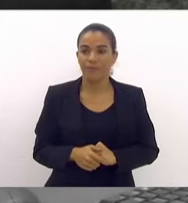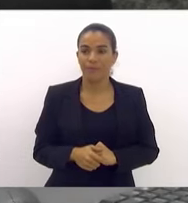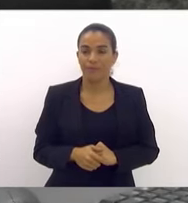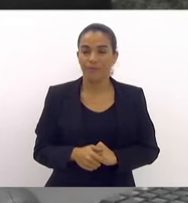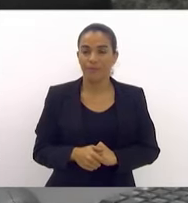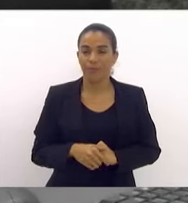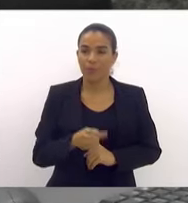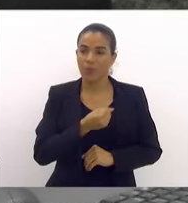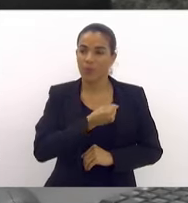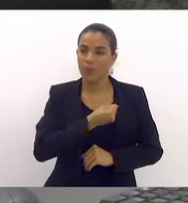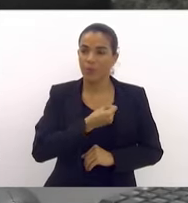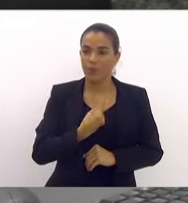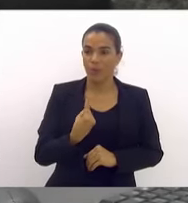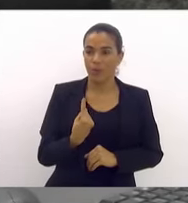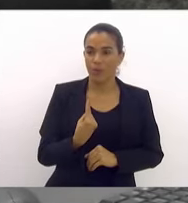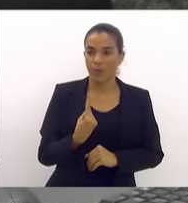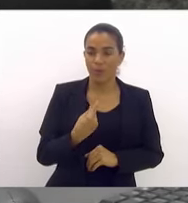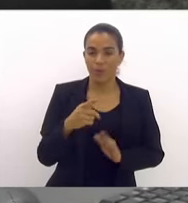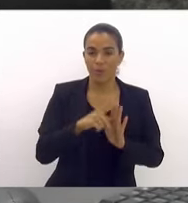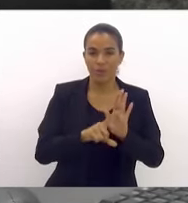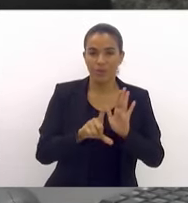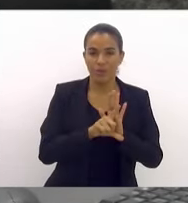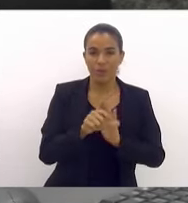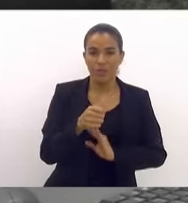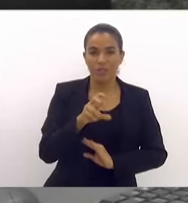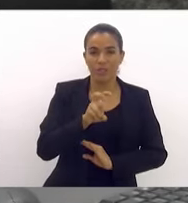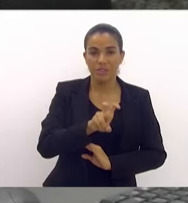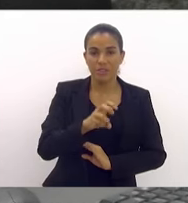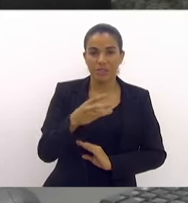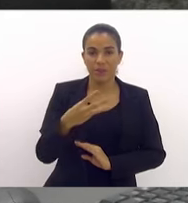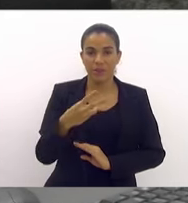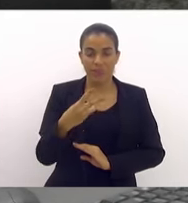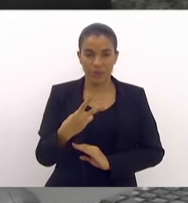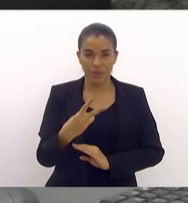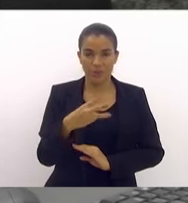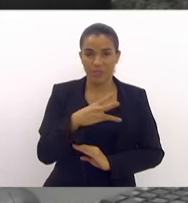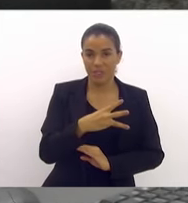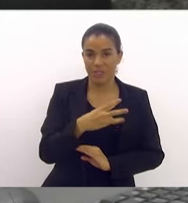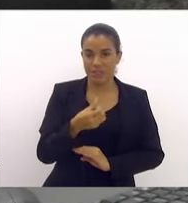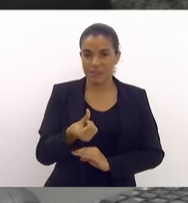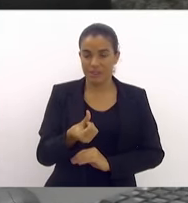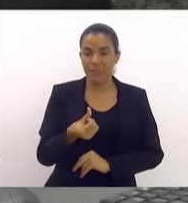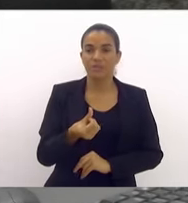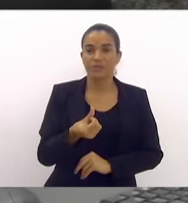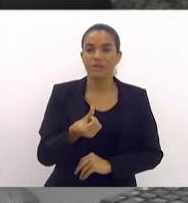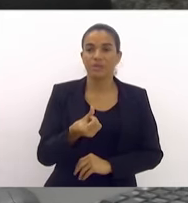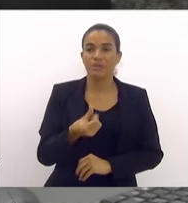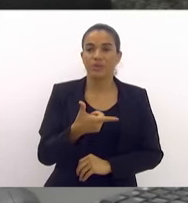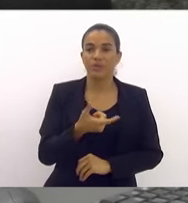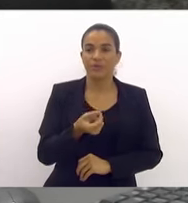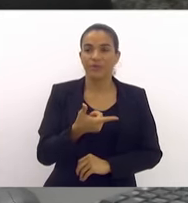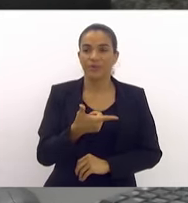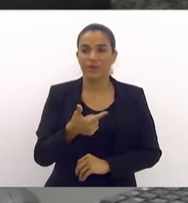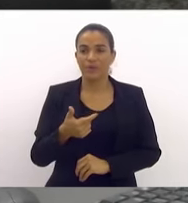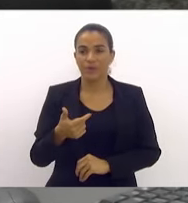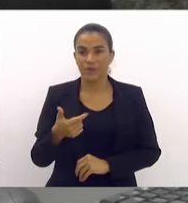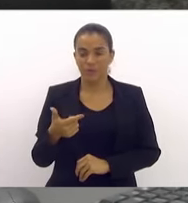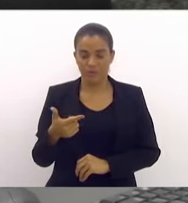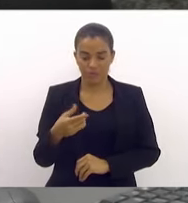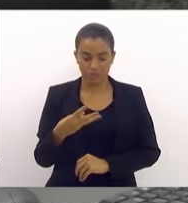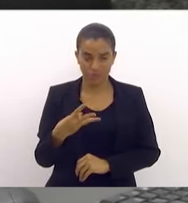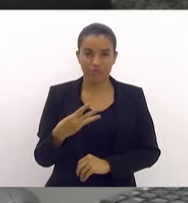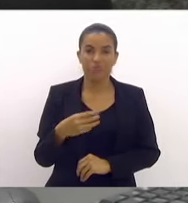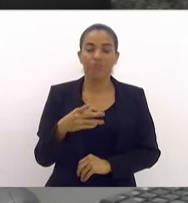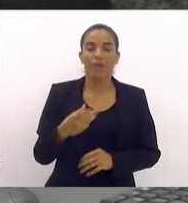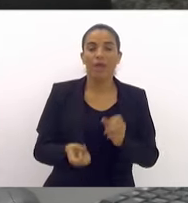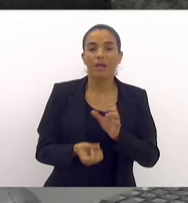Item 1 da pauta. Projeto de lei número 5237 de 21, de autoria da deputada Zeidan, que autoriza